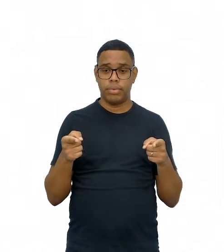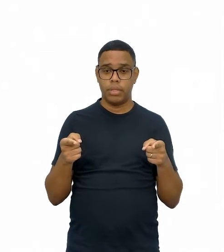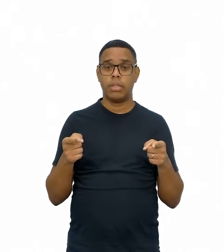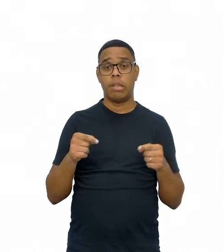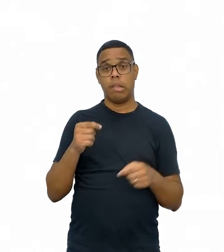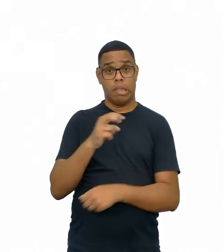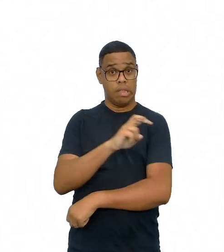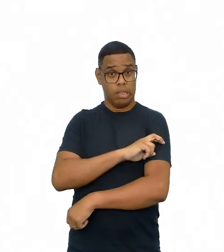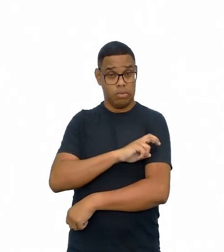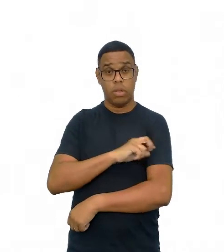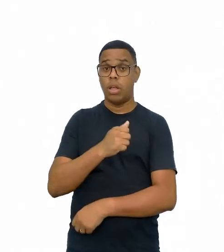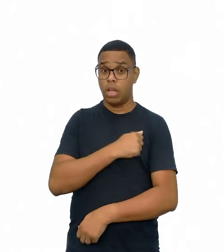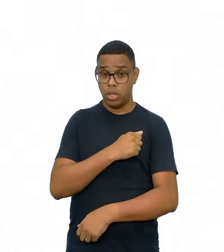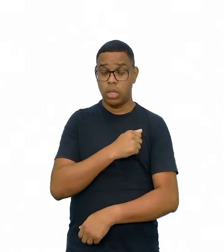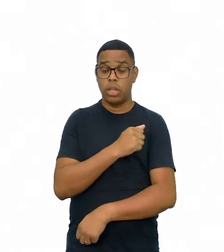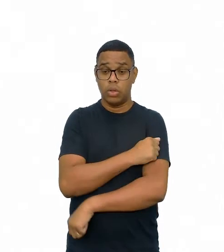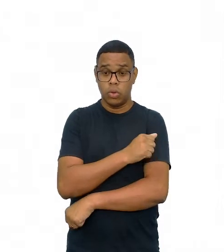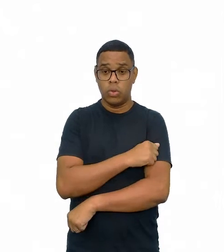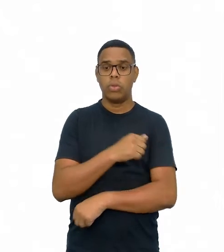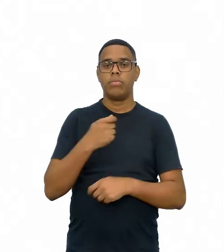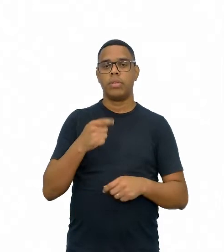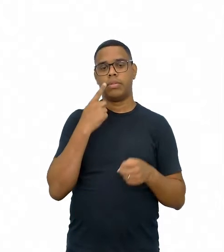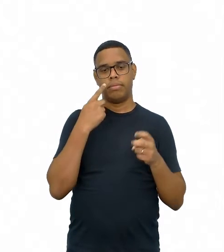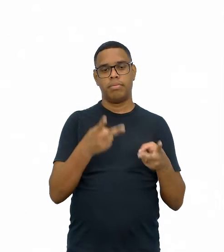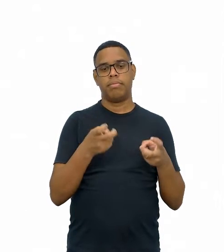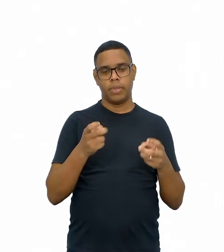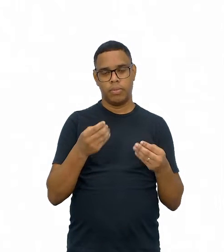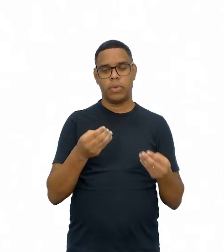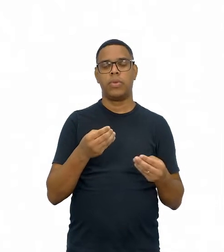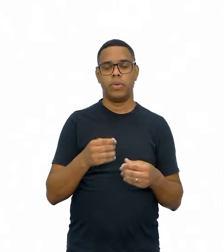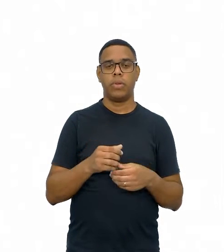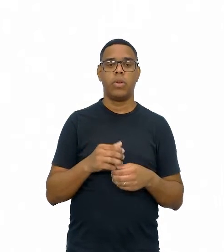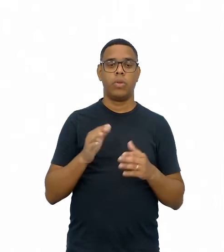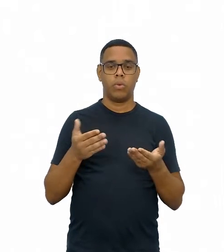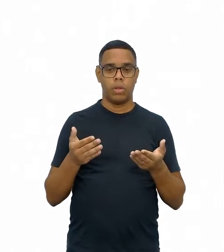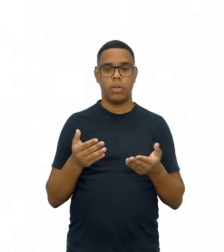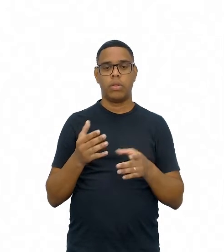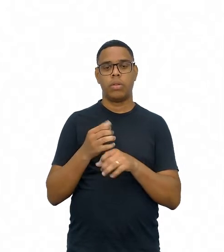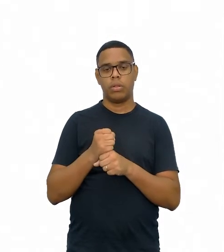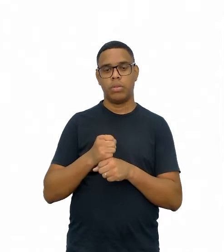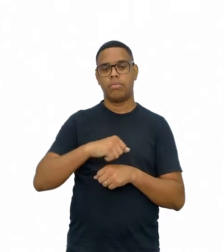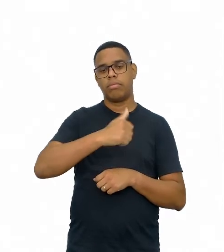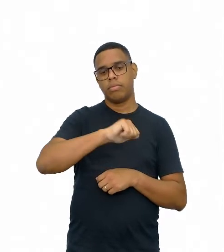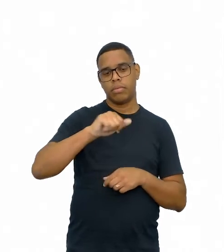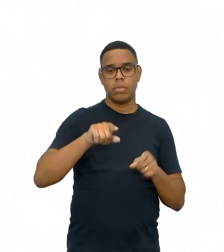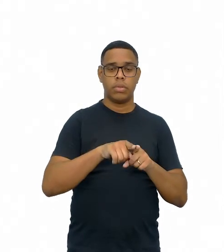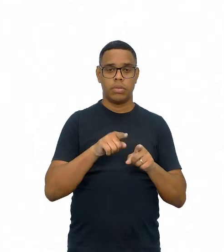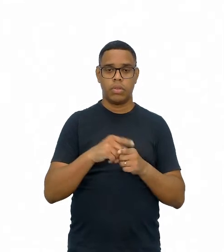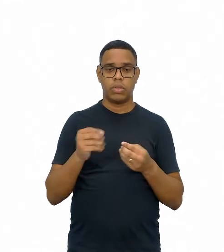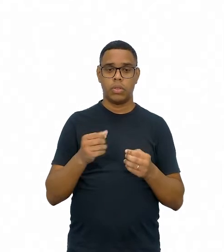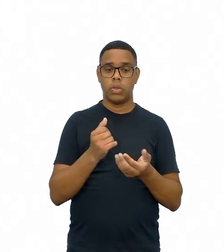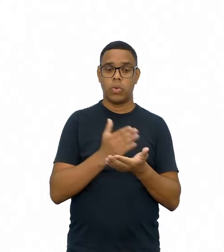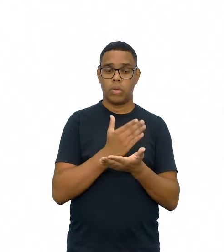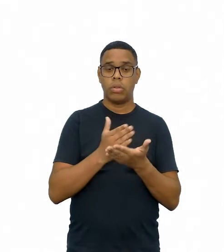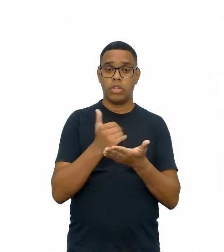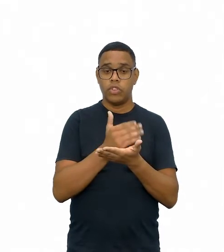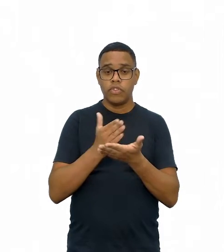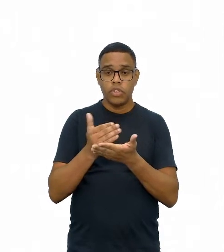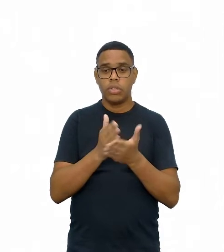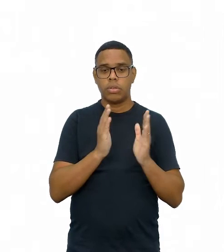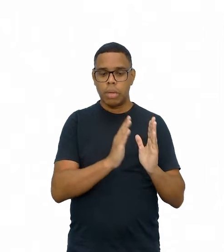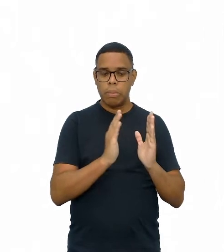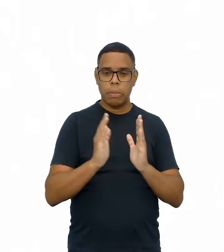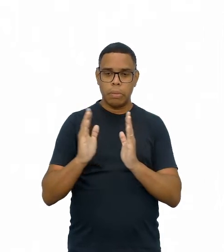5º ano, ele deveria ser capaz de localizar, né, qual é o todo analisado e em quantas partes está